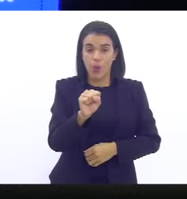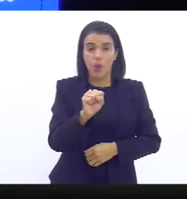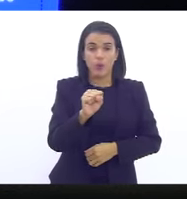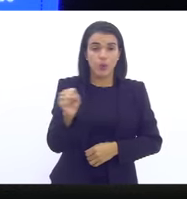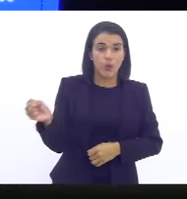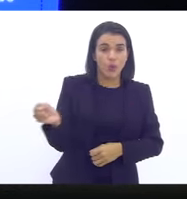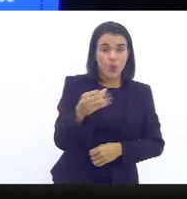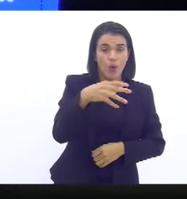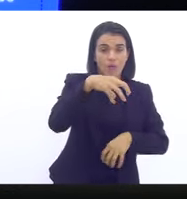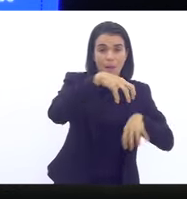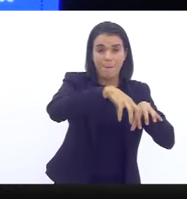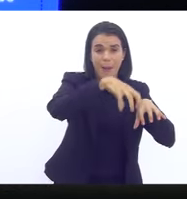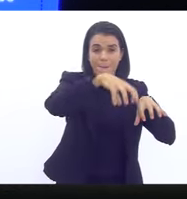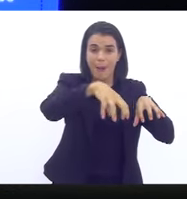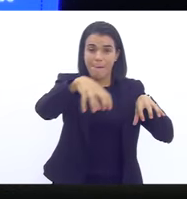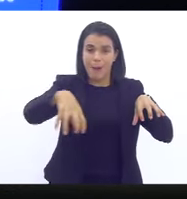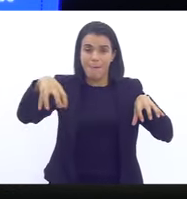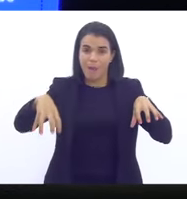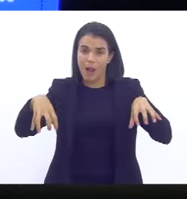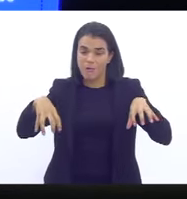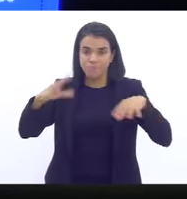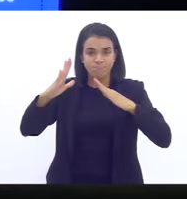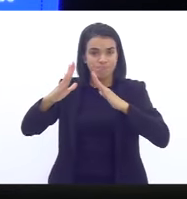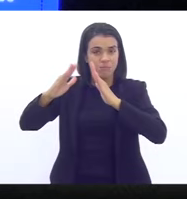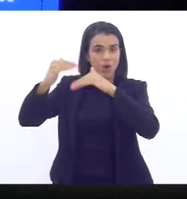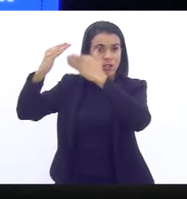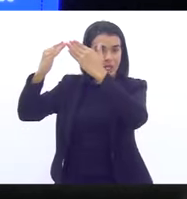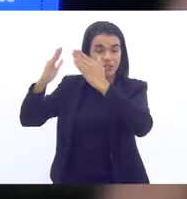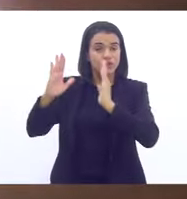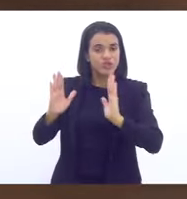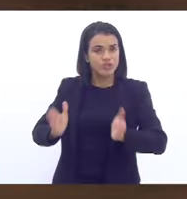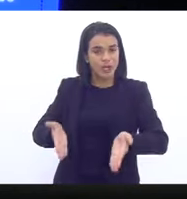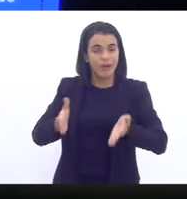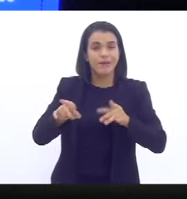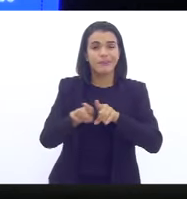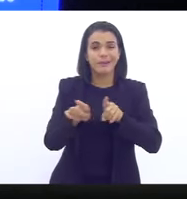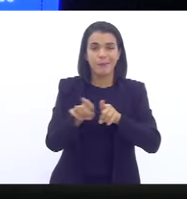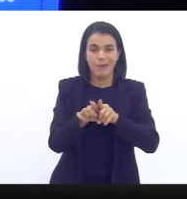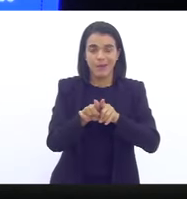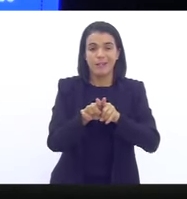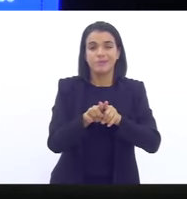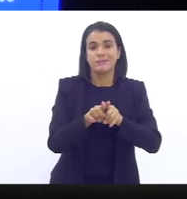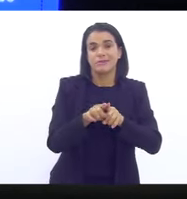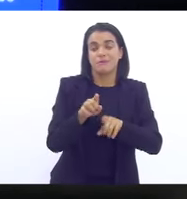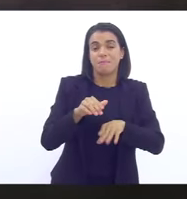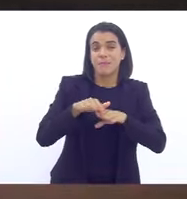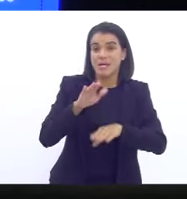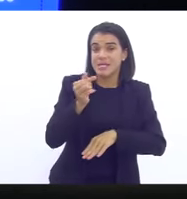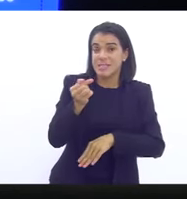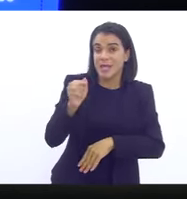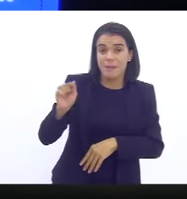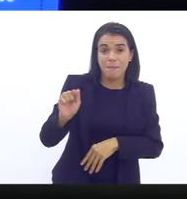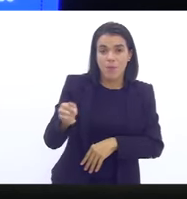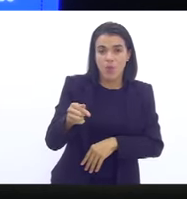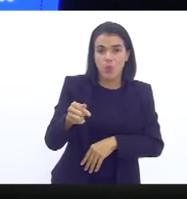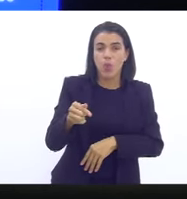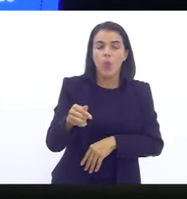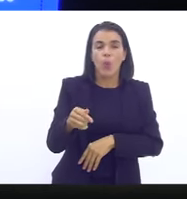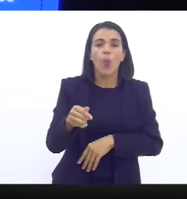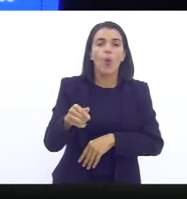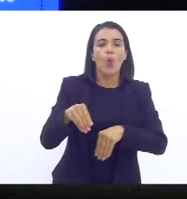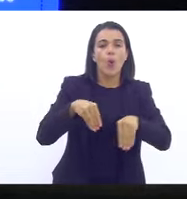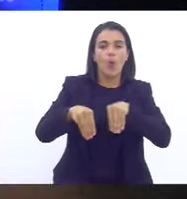subestações ampliadas, modernizadas, mais de 7 mil telecontroles, ou seja, investimento com